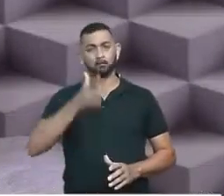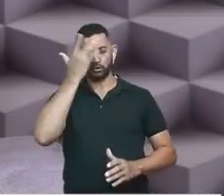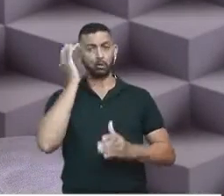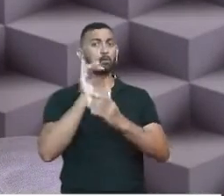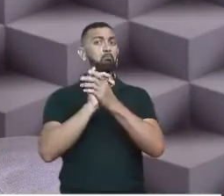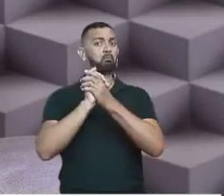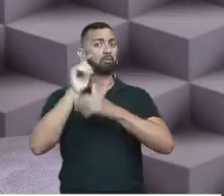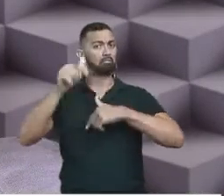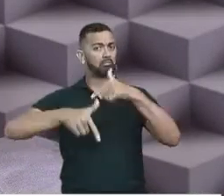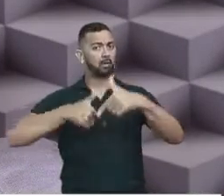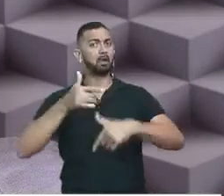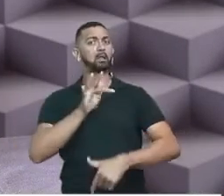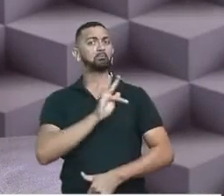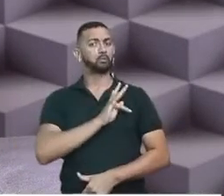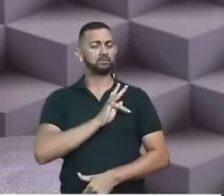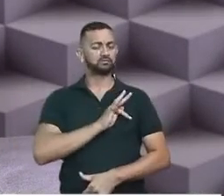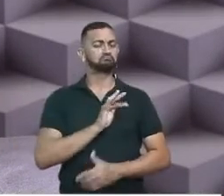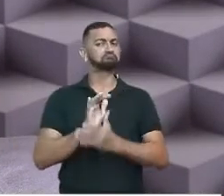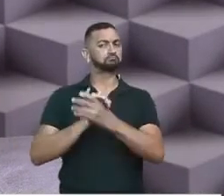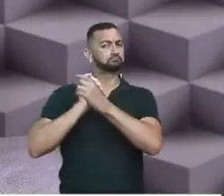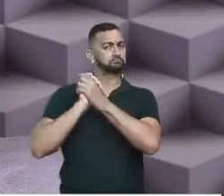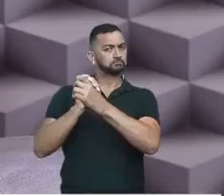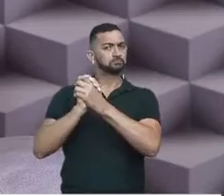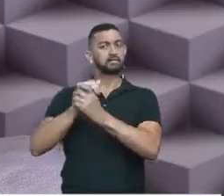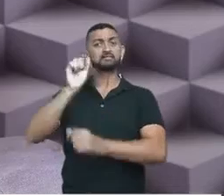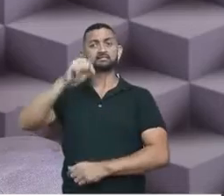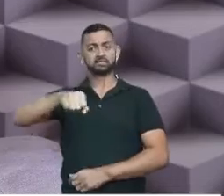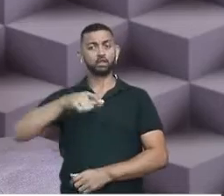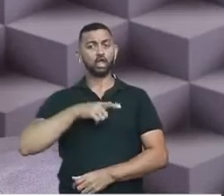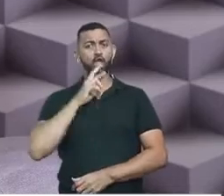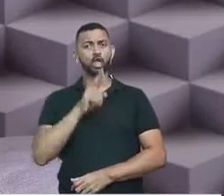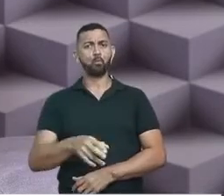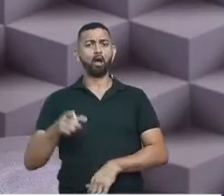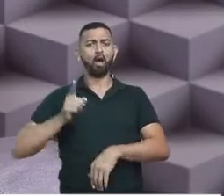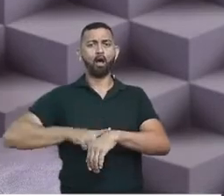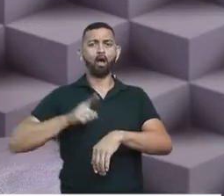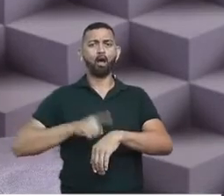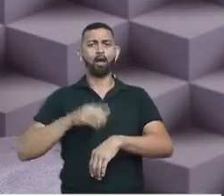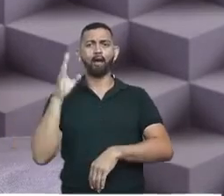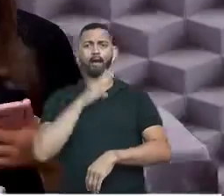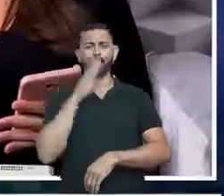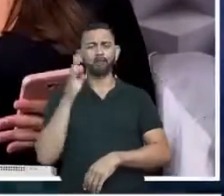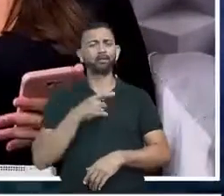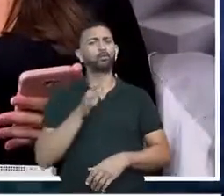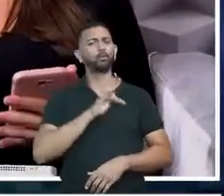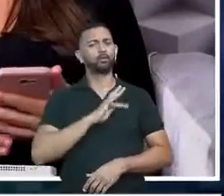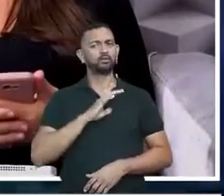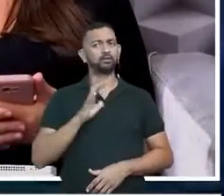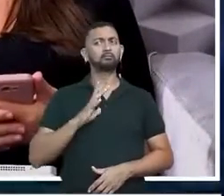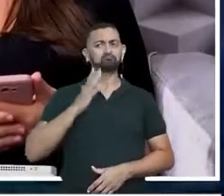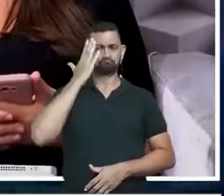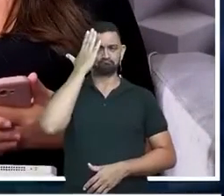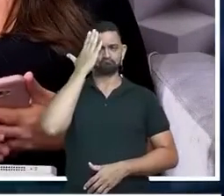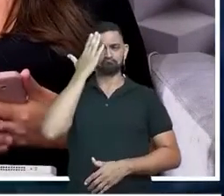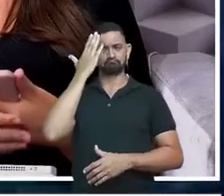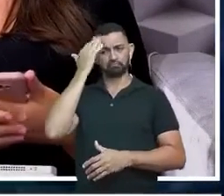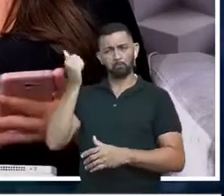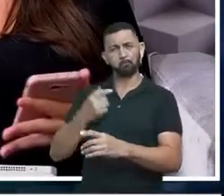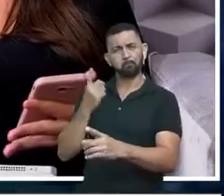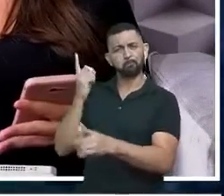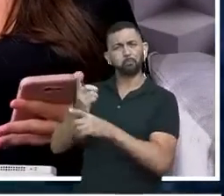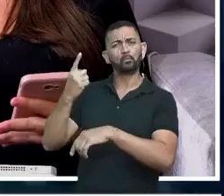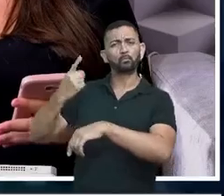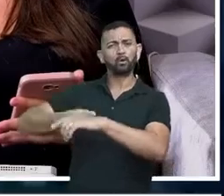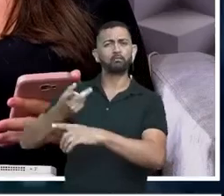pessoal elogiando bastante o trabalho da polícia e é para descer elogiar mesmo né teve uma resposta rápida e a polícia tá tendo sucesso